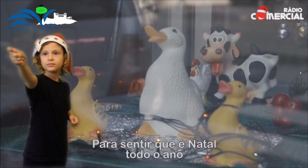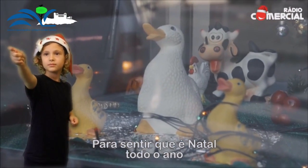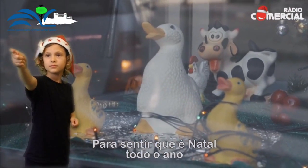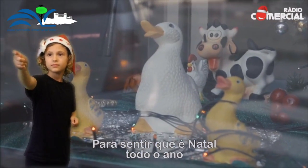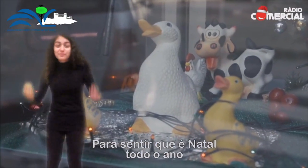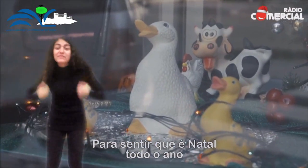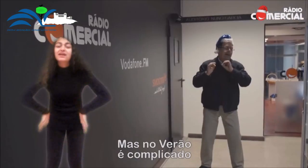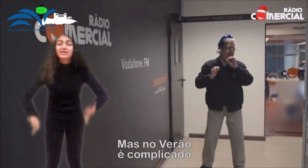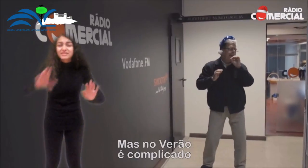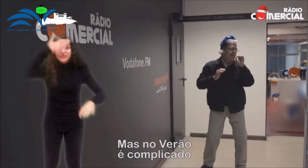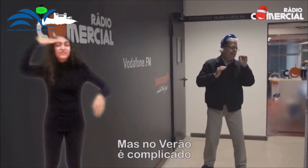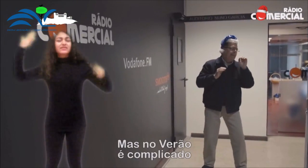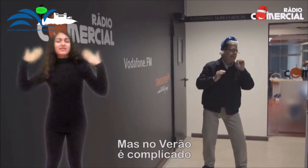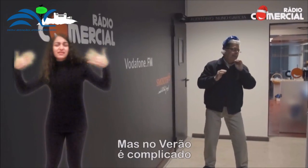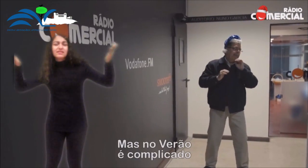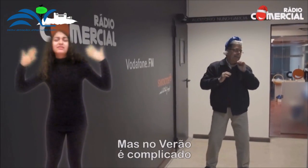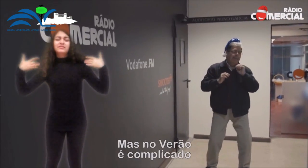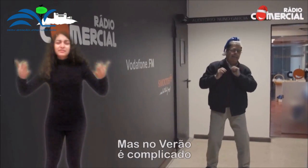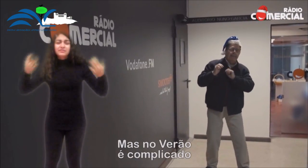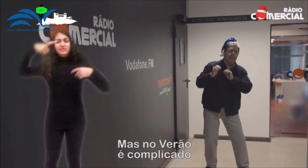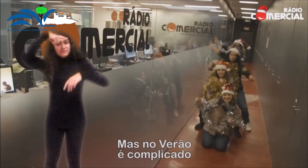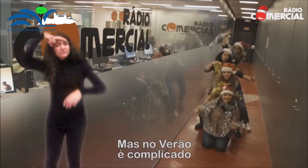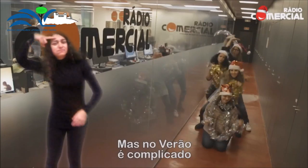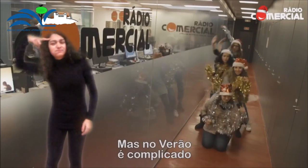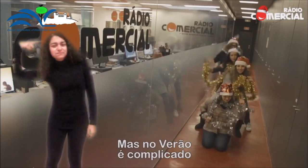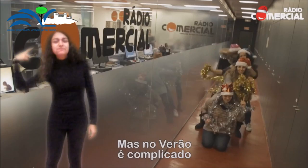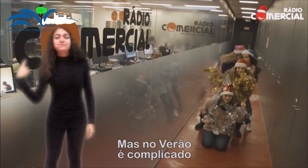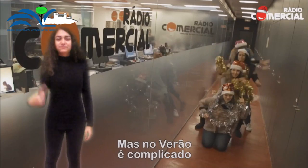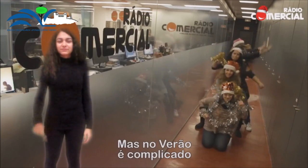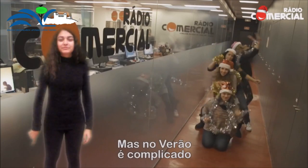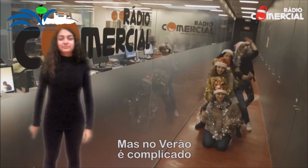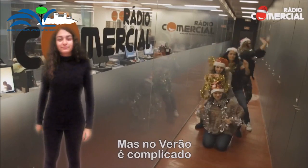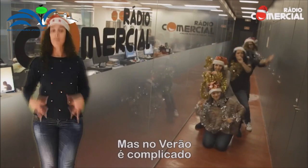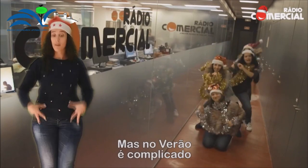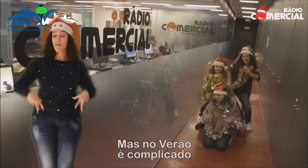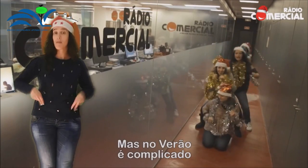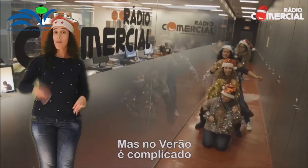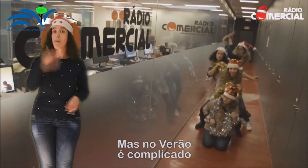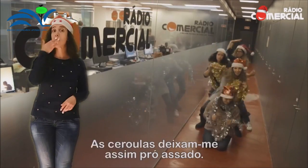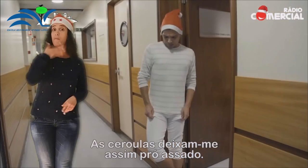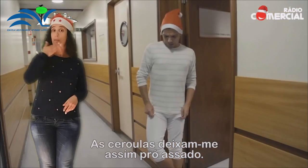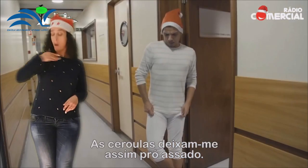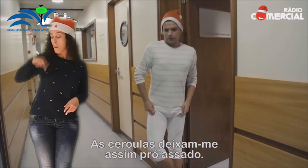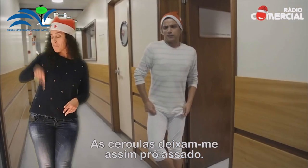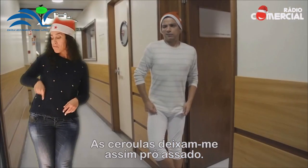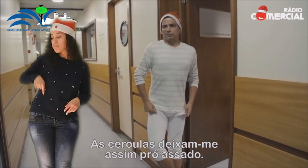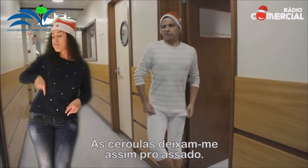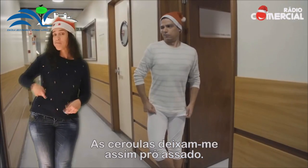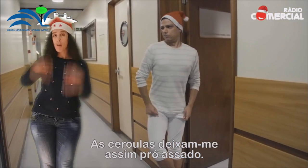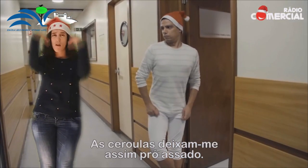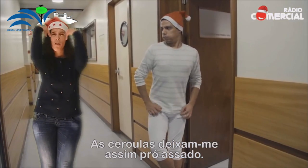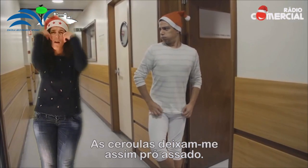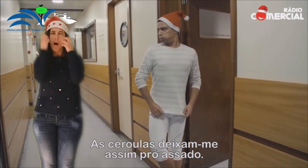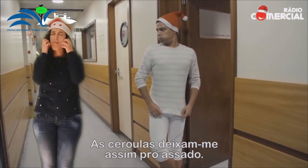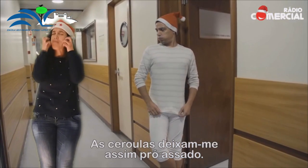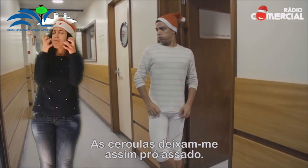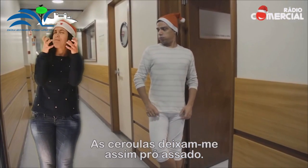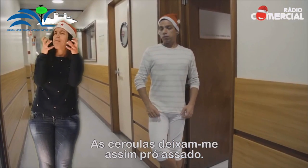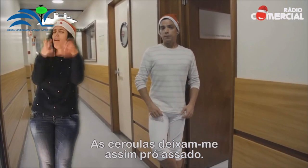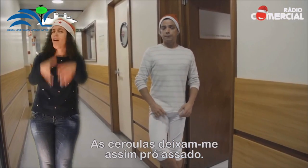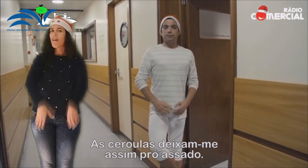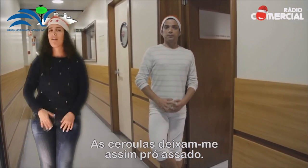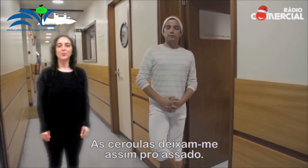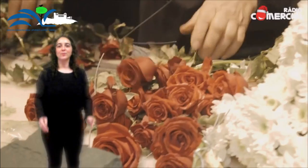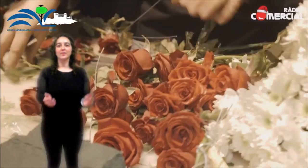ano. Mas no verão é complicado. As cerolas deixam-me assim para